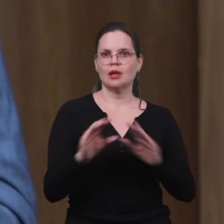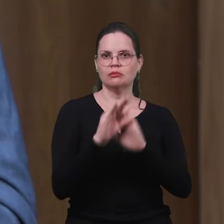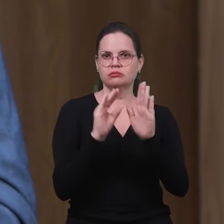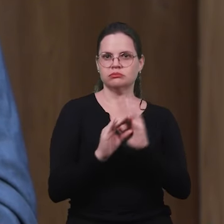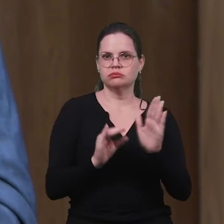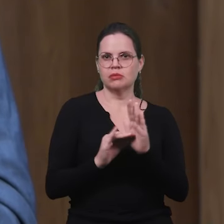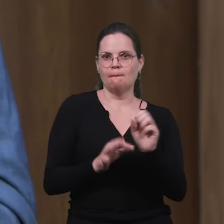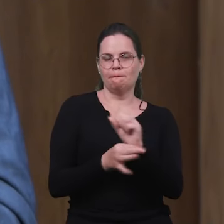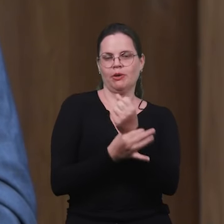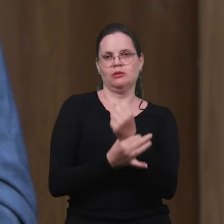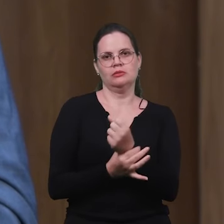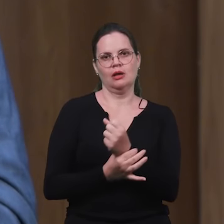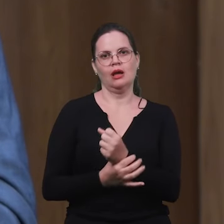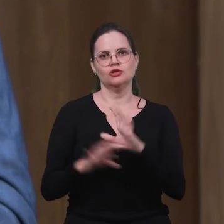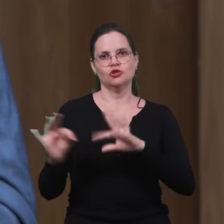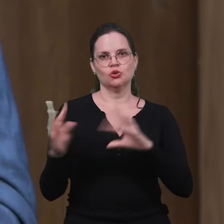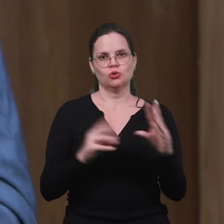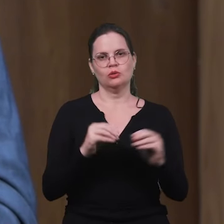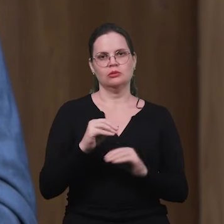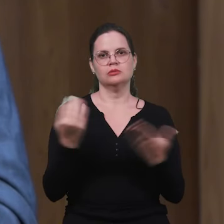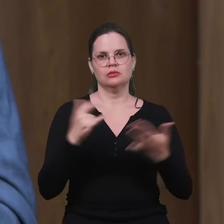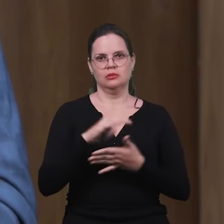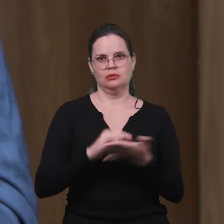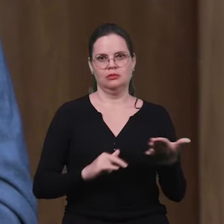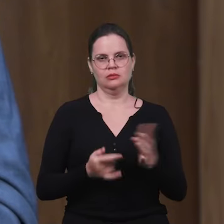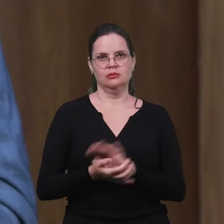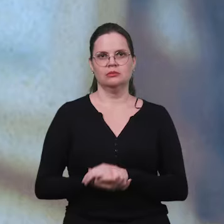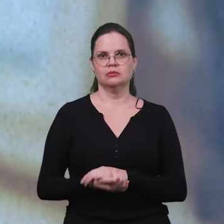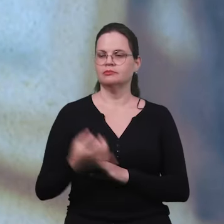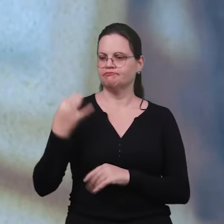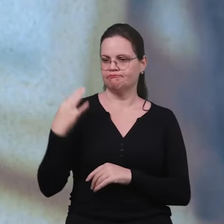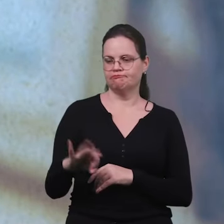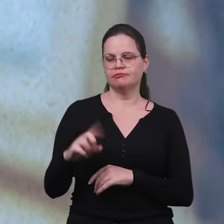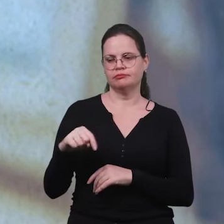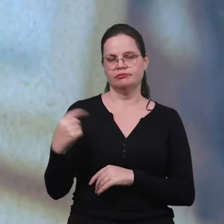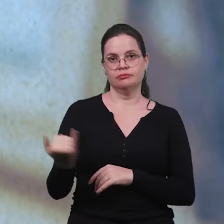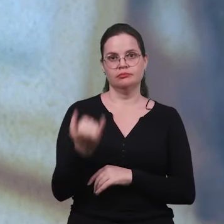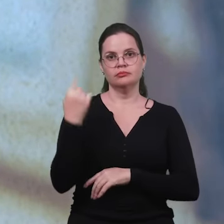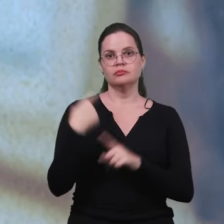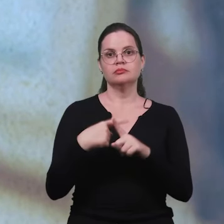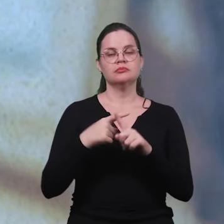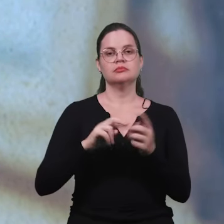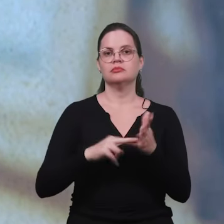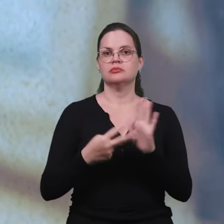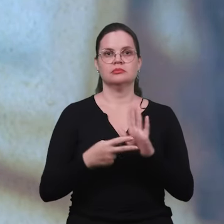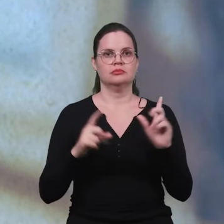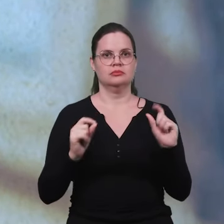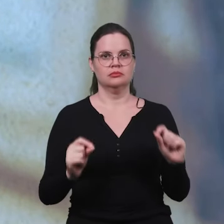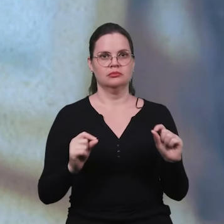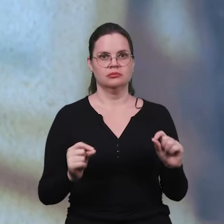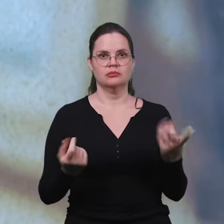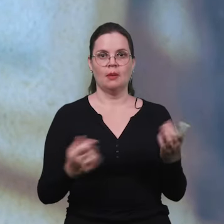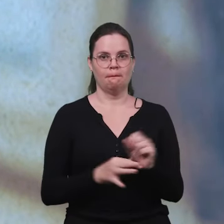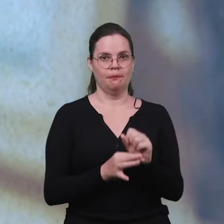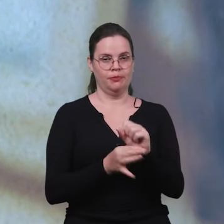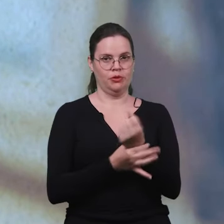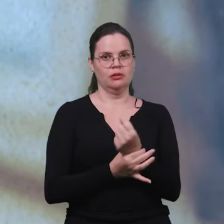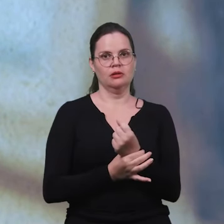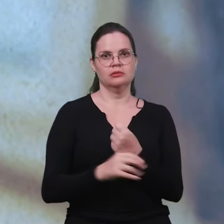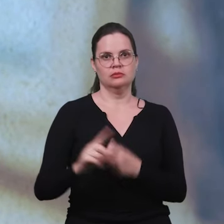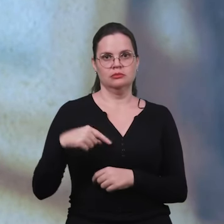cláusulas protetivas, né, no eventual documento que ela for celebrar ali. Isso é muito importante, porque isso significa